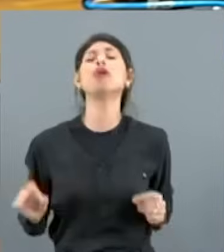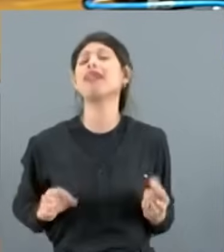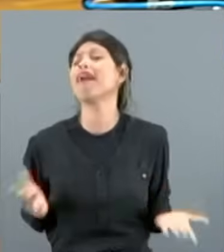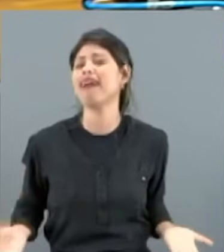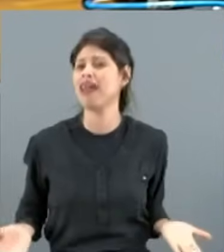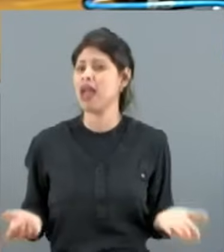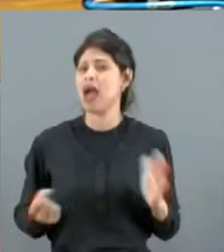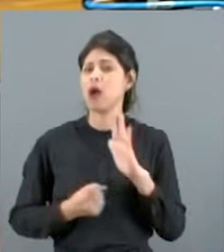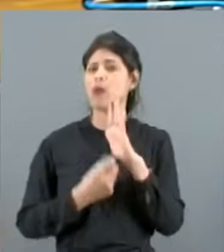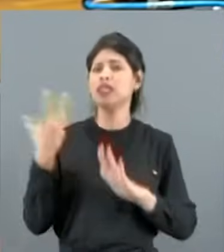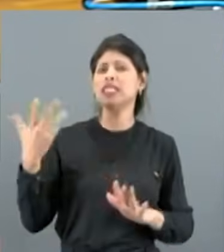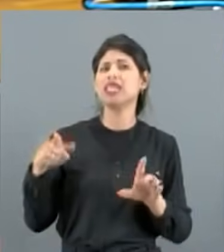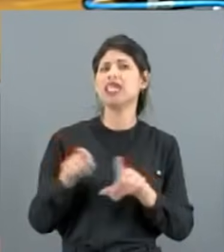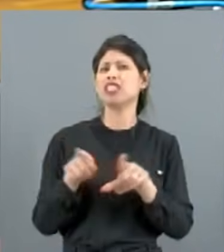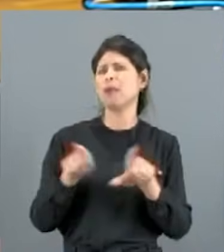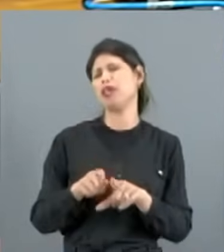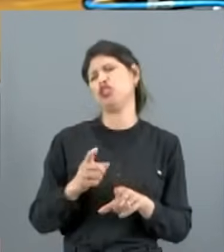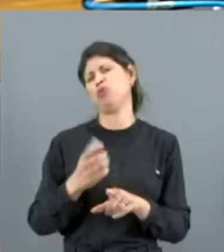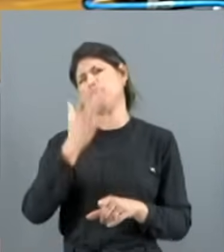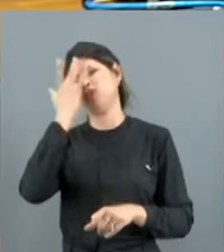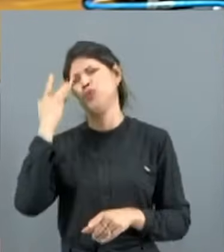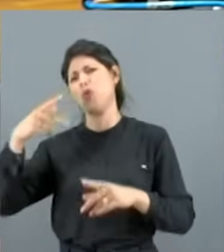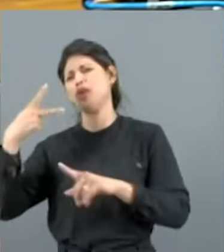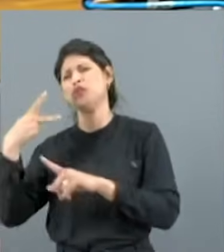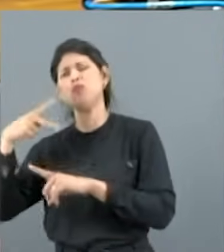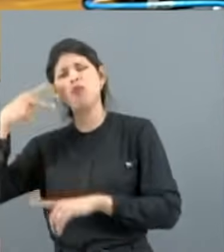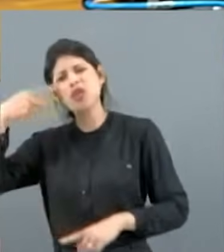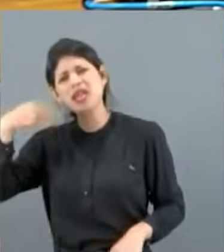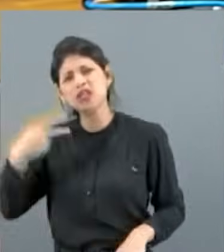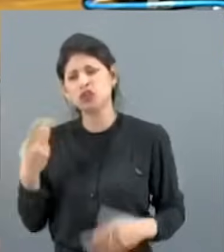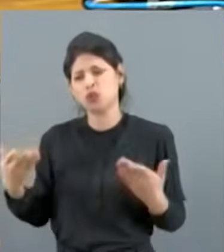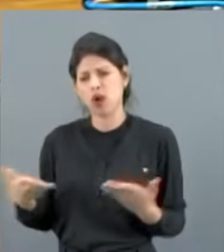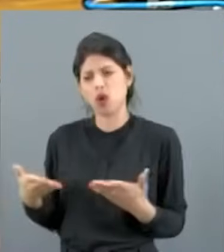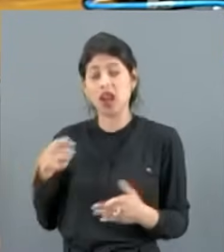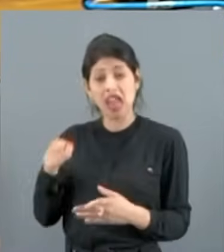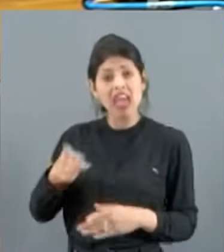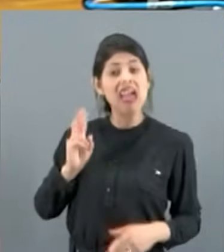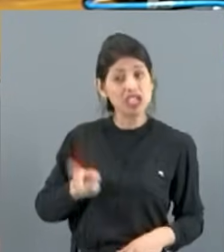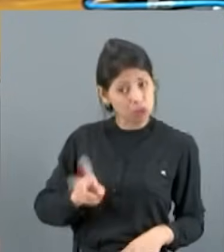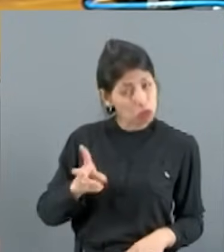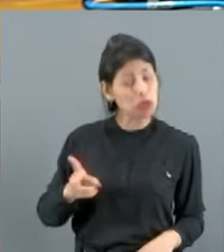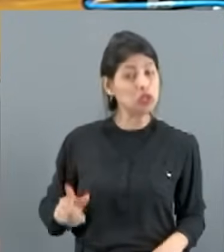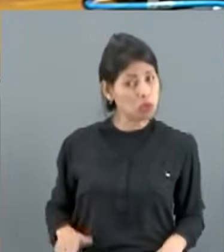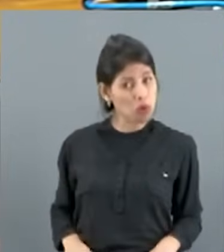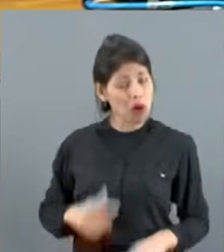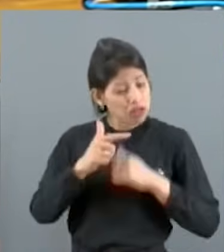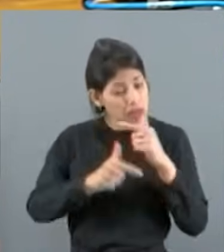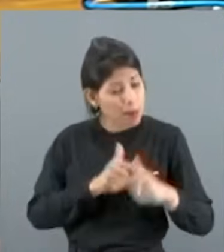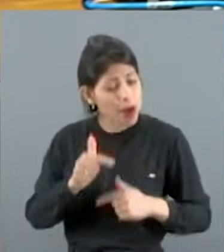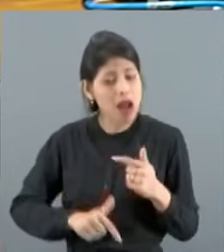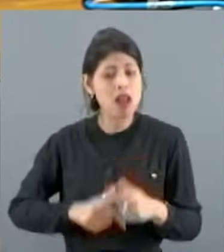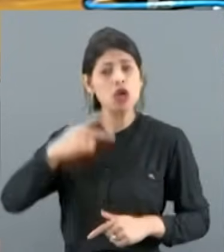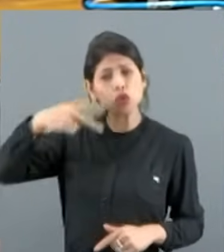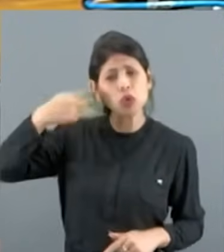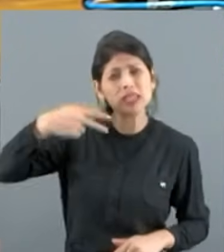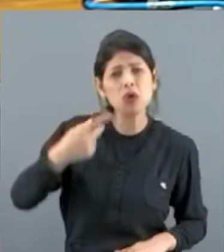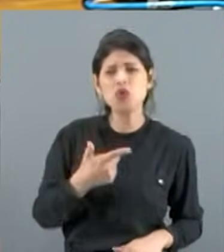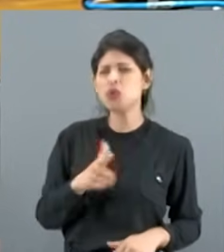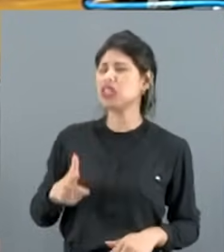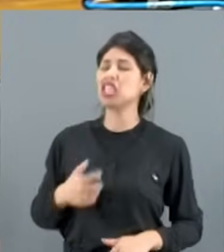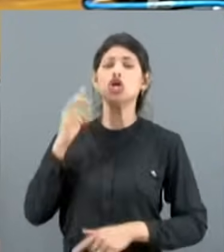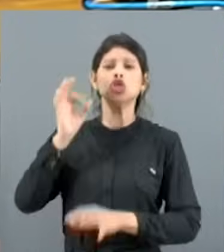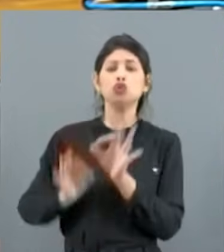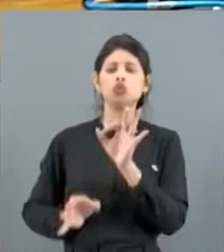eles a quantidade de ex-política uma política atual aí o primo deles é continuar sendo candidato não tem pena não tem justiça para